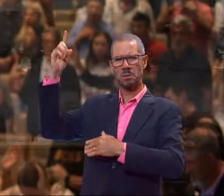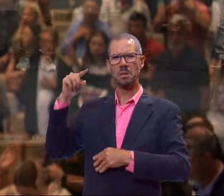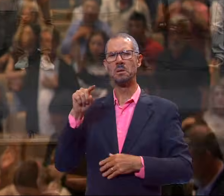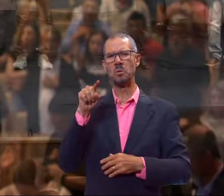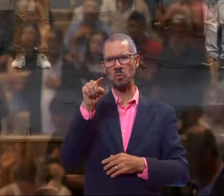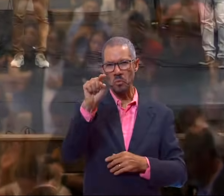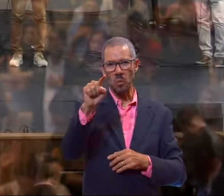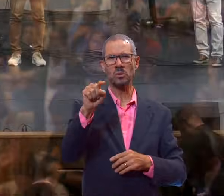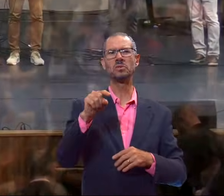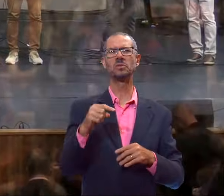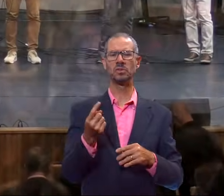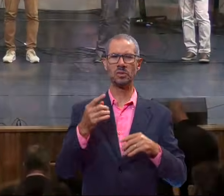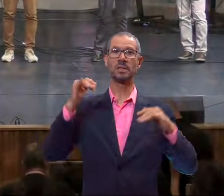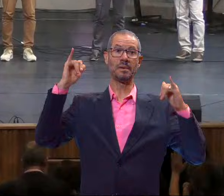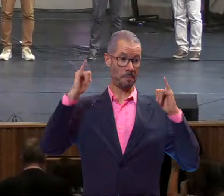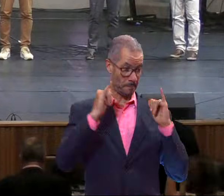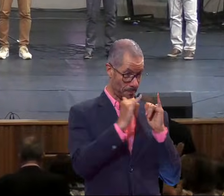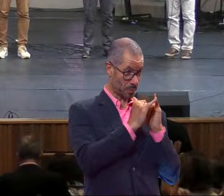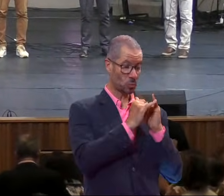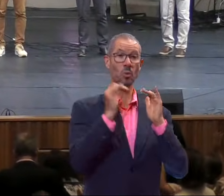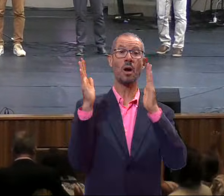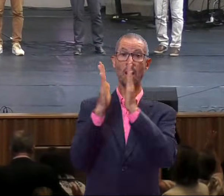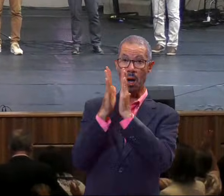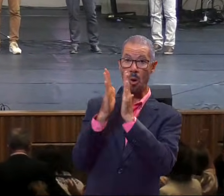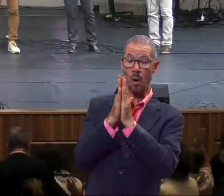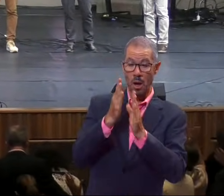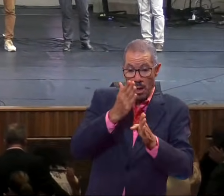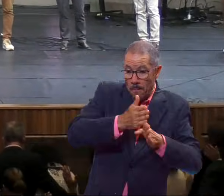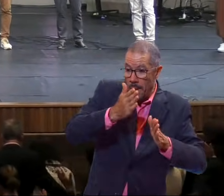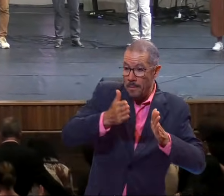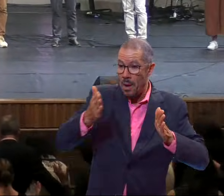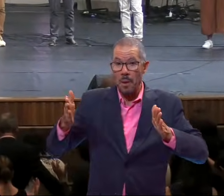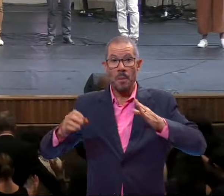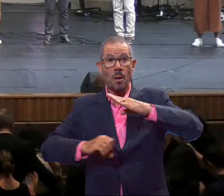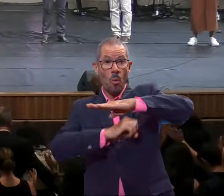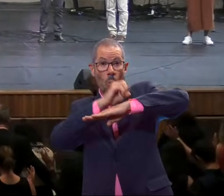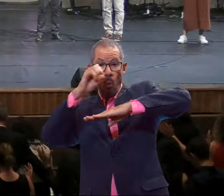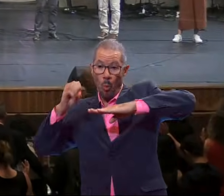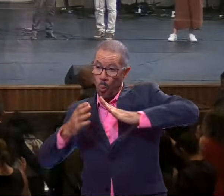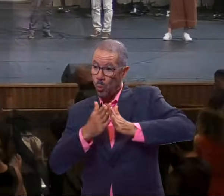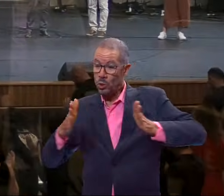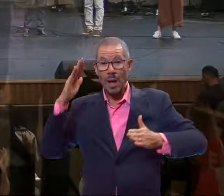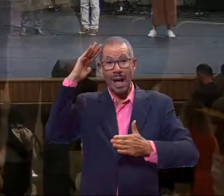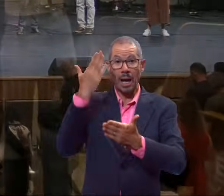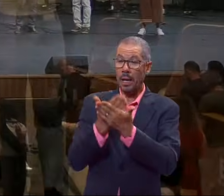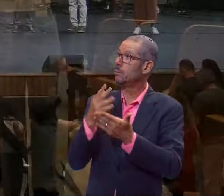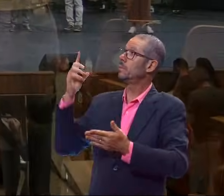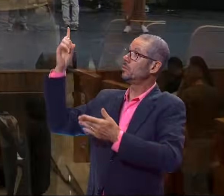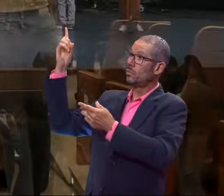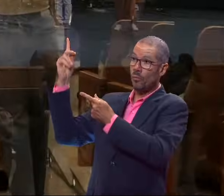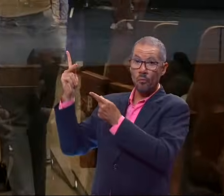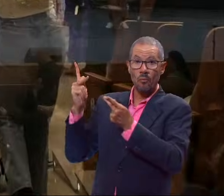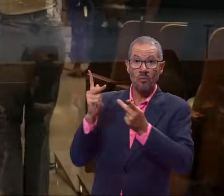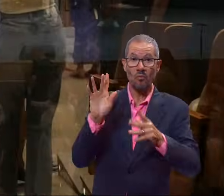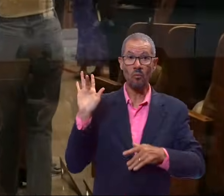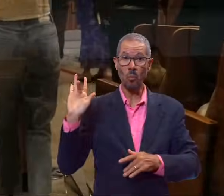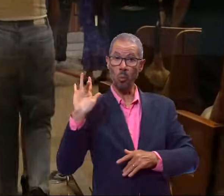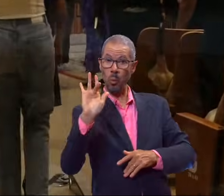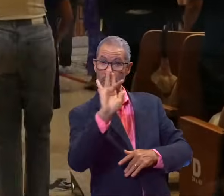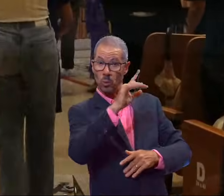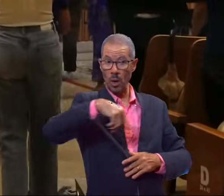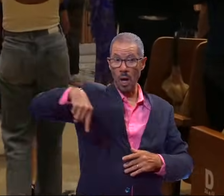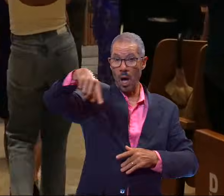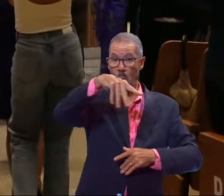Você, meu irmão, vai jejuar, vai orar, e nos próximos dias, eu creio, Deus vai tocar. Eles vão